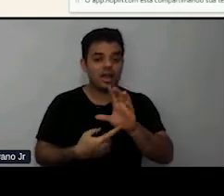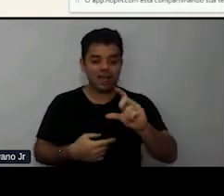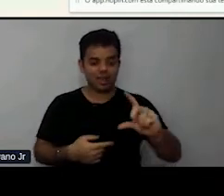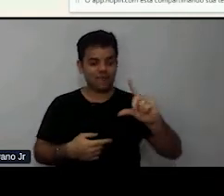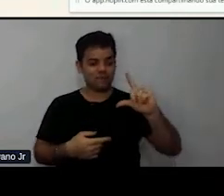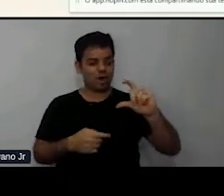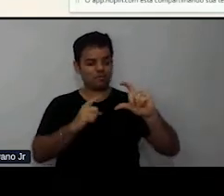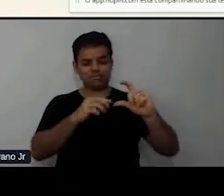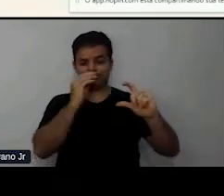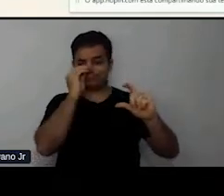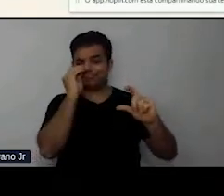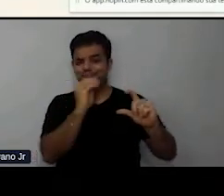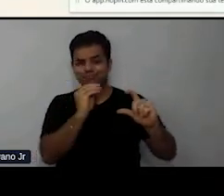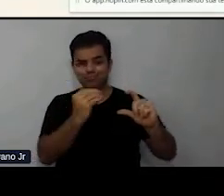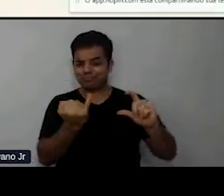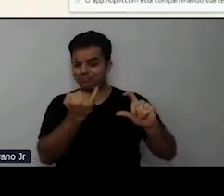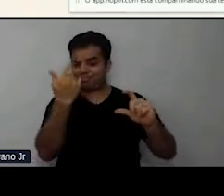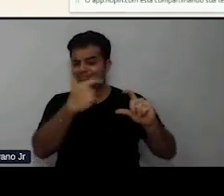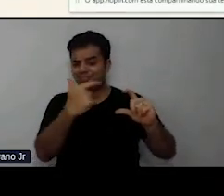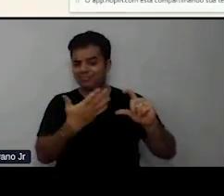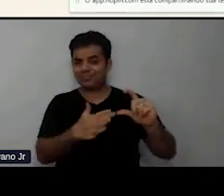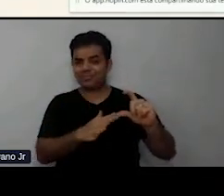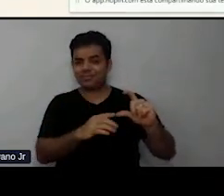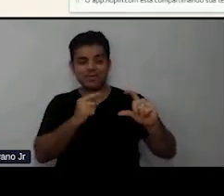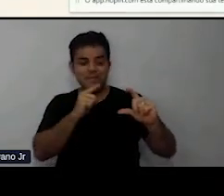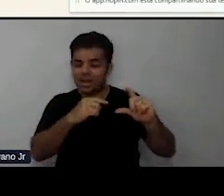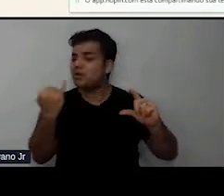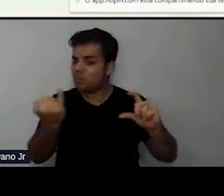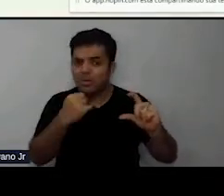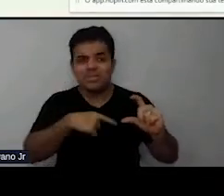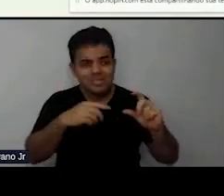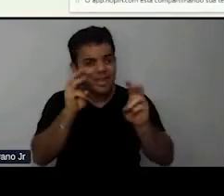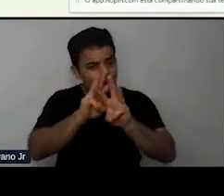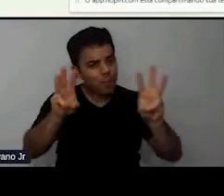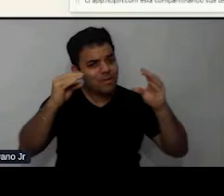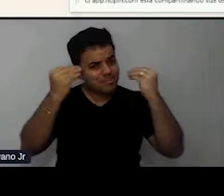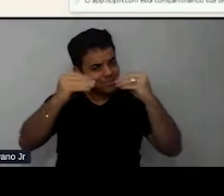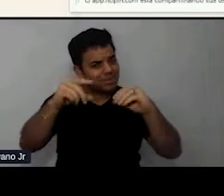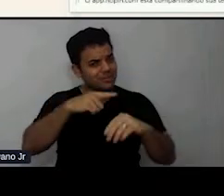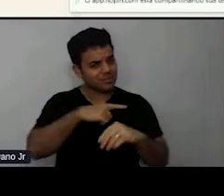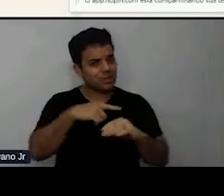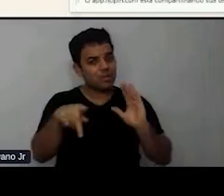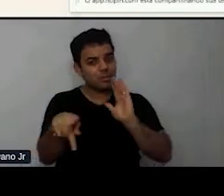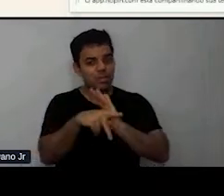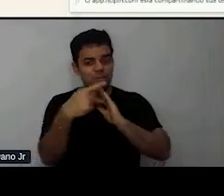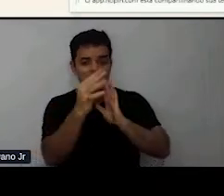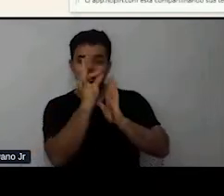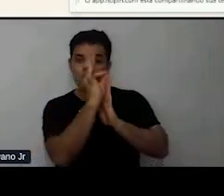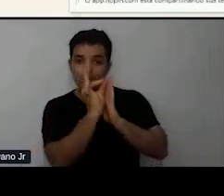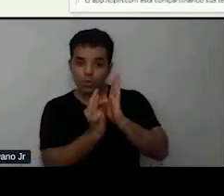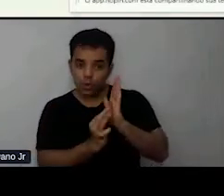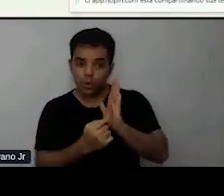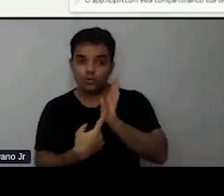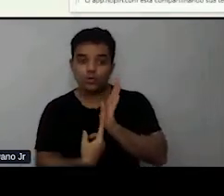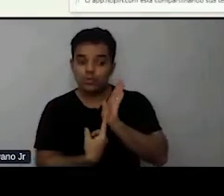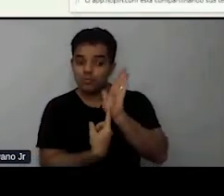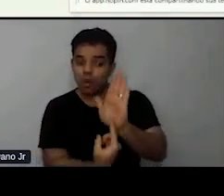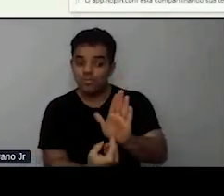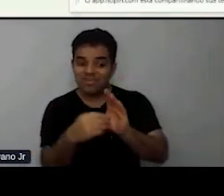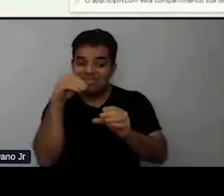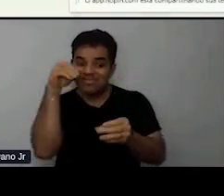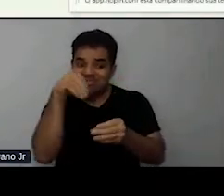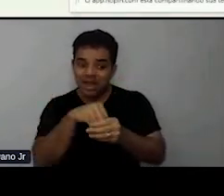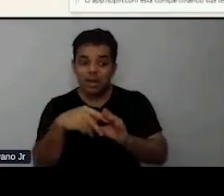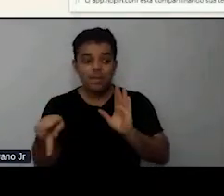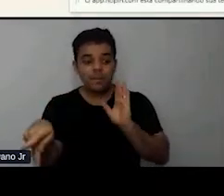irrelevante, sendo que ela tem extremamente importância ali. Né? O código que está sendo exibido nela é